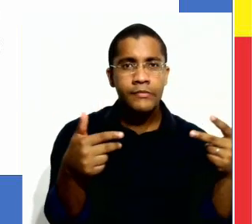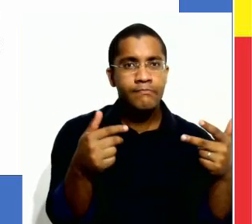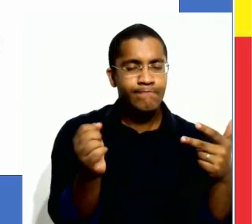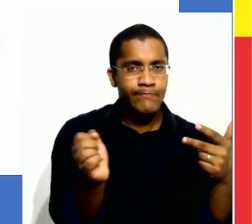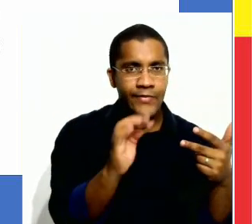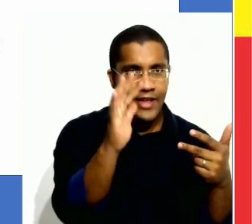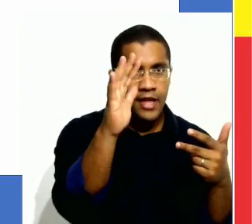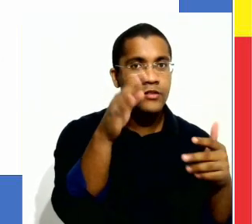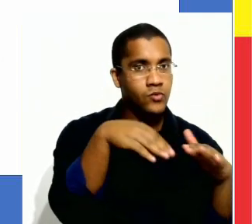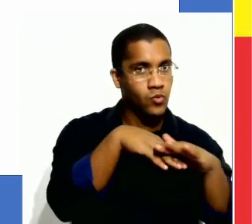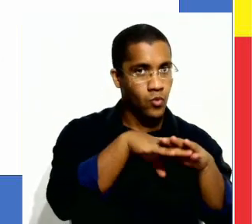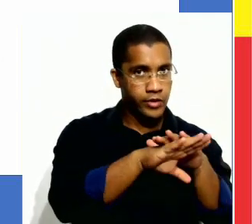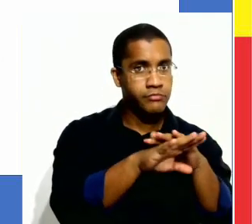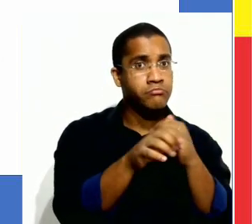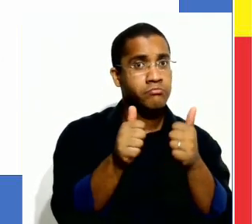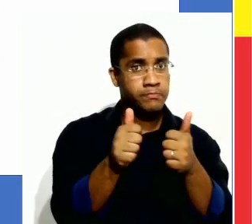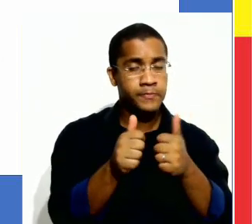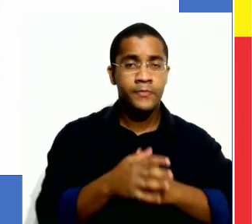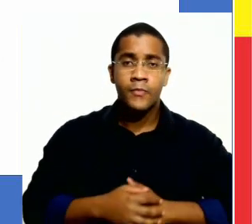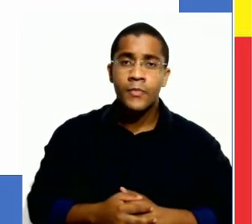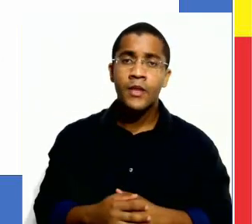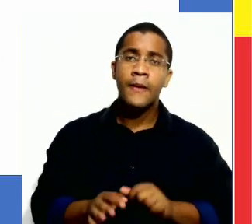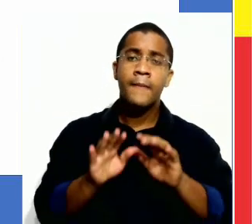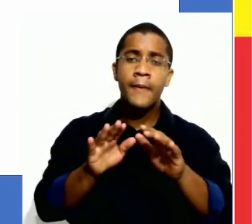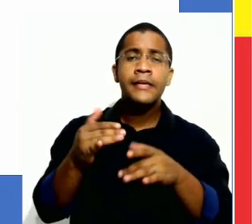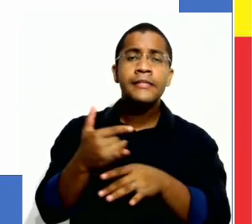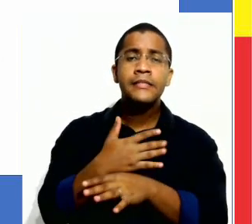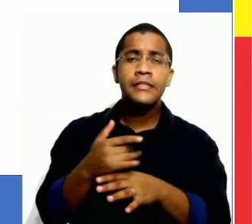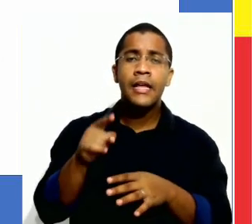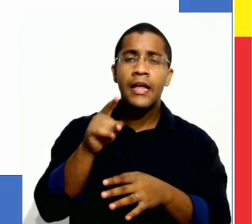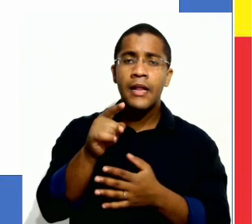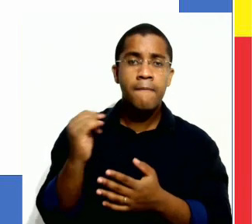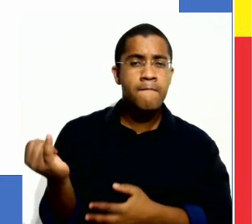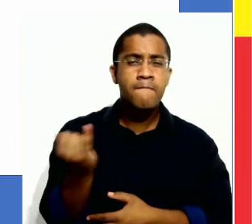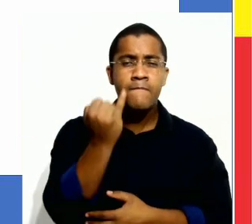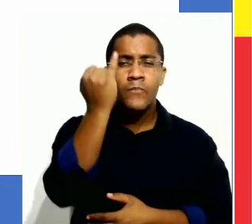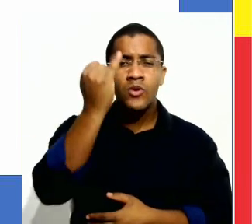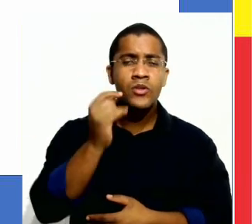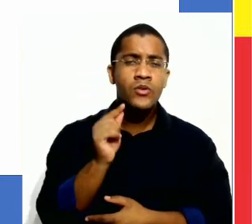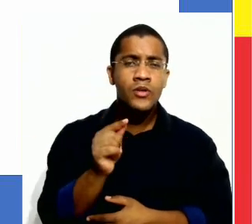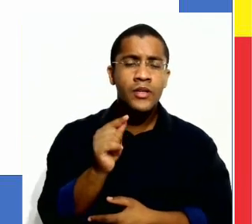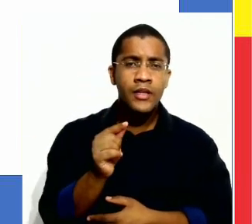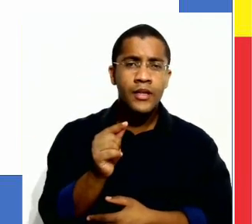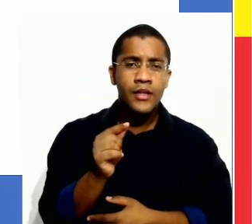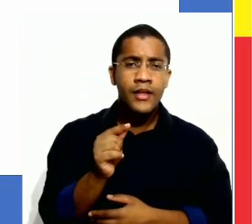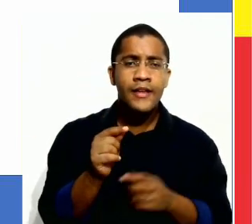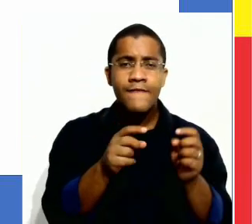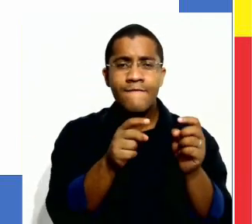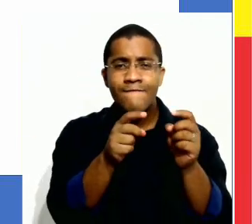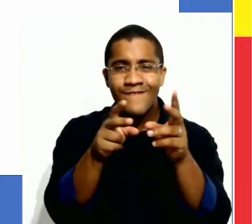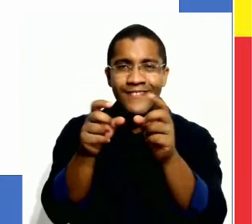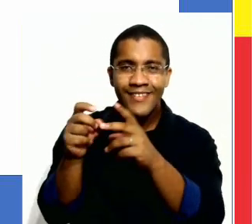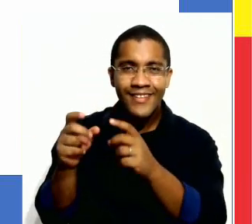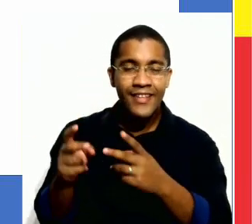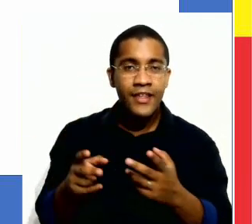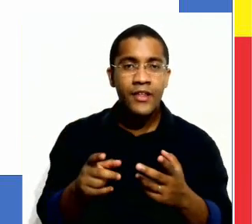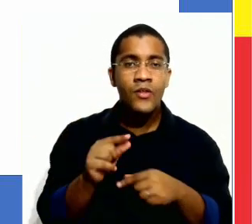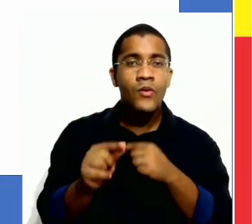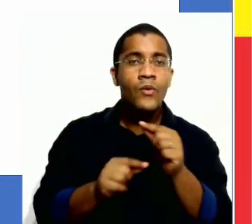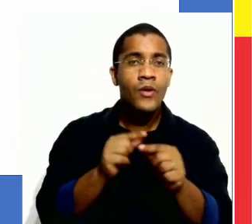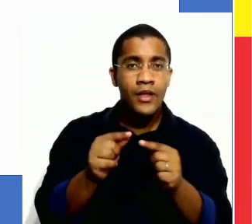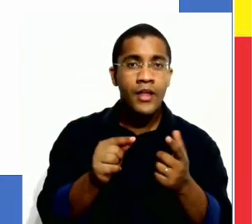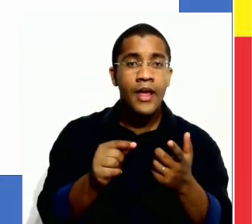preciosos. As cidades mais importantes, comercialmente e politicamente, a partir do